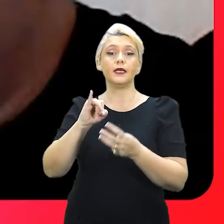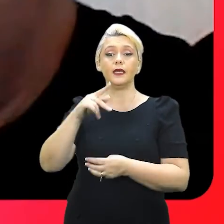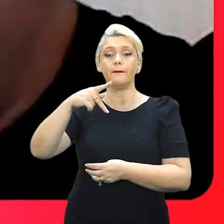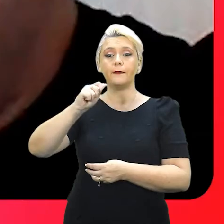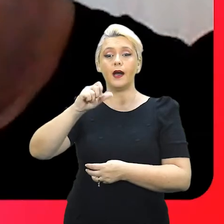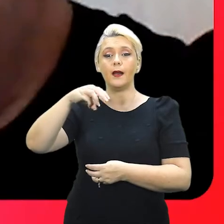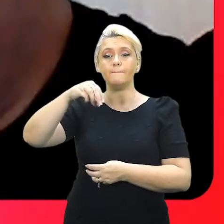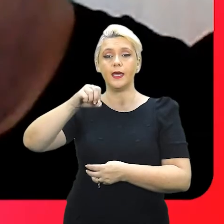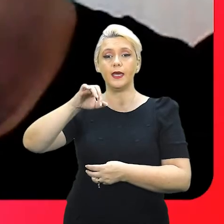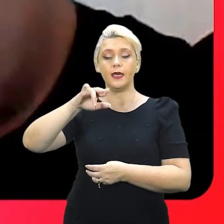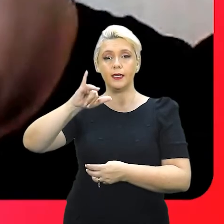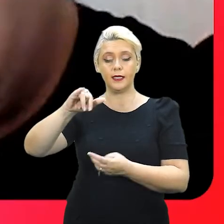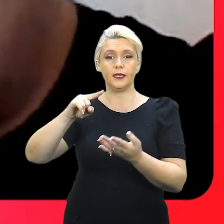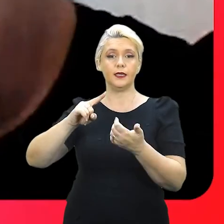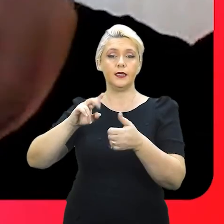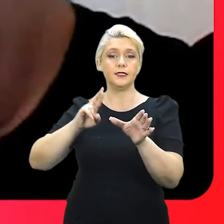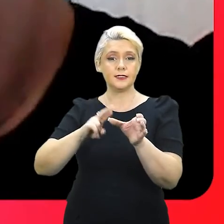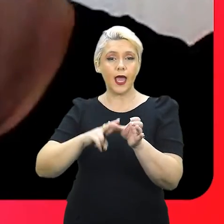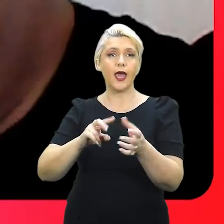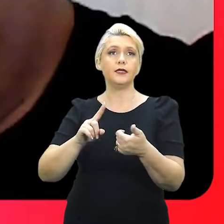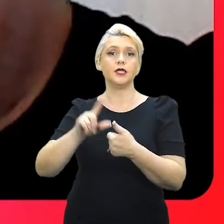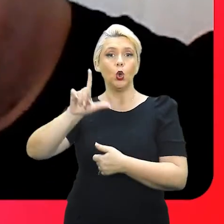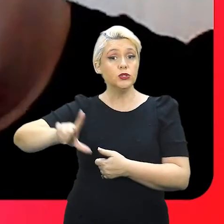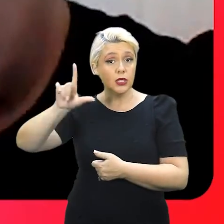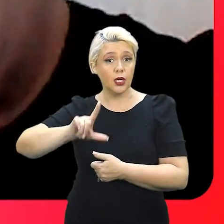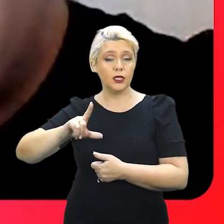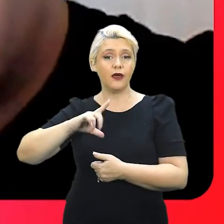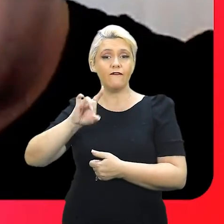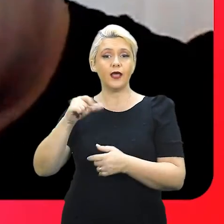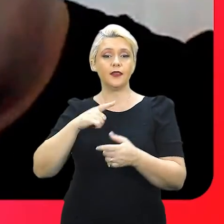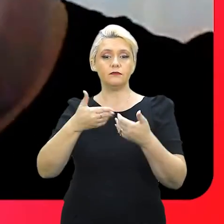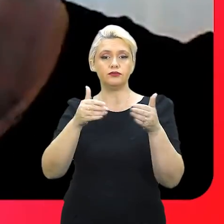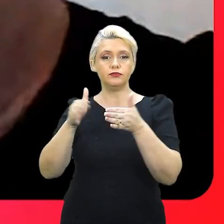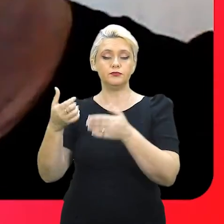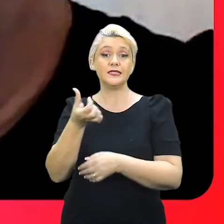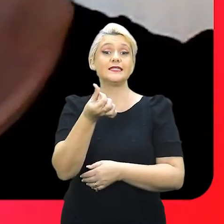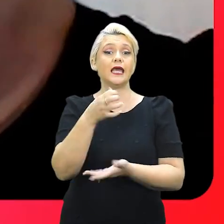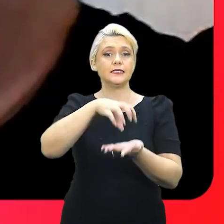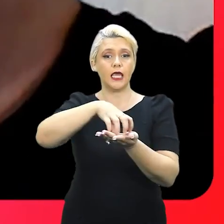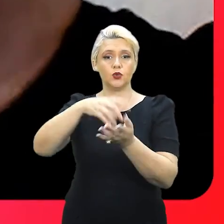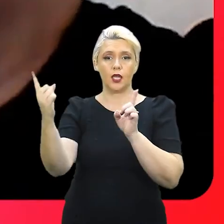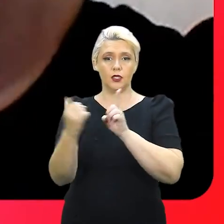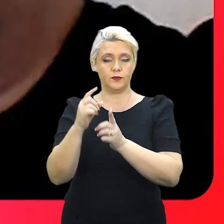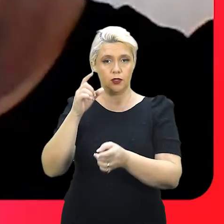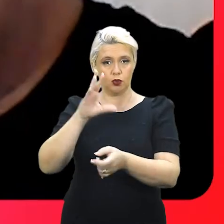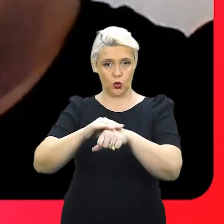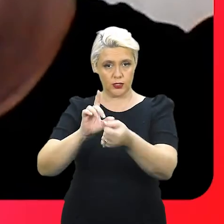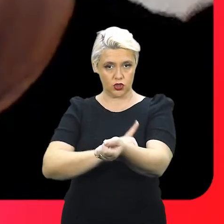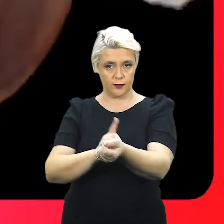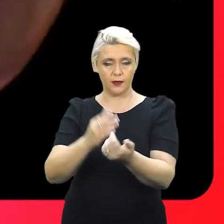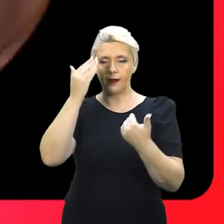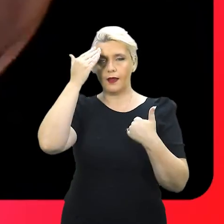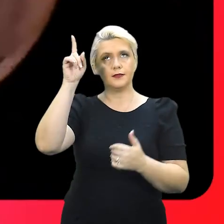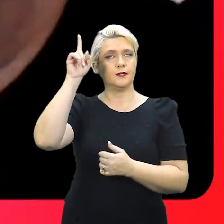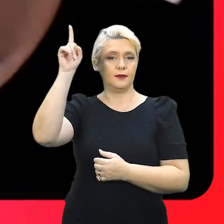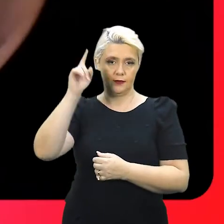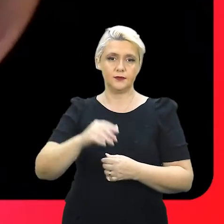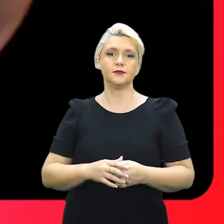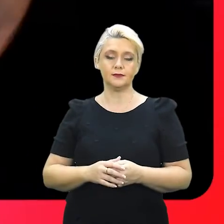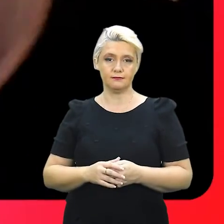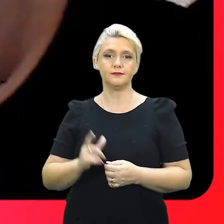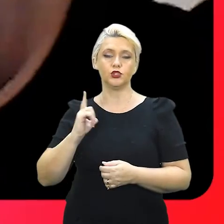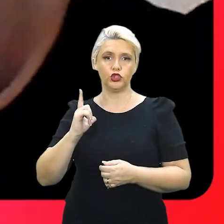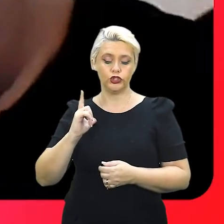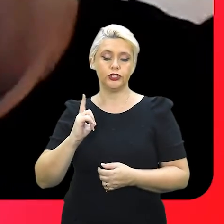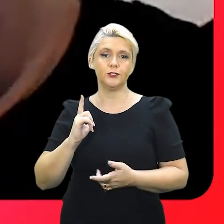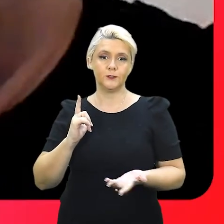Ipameri, Séries e Lusiânia no entorno. São 6 centros diabéticos. Graças a Deus eu